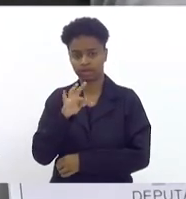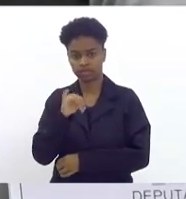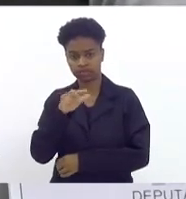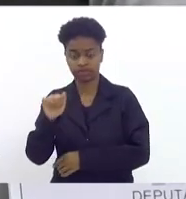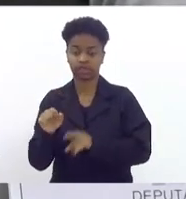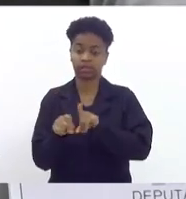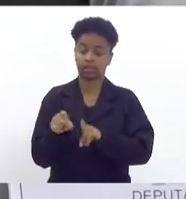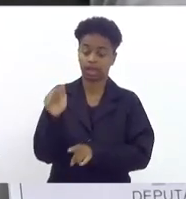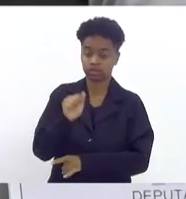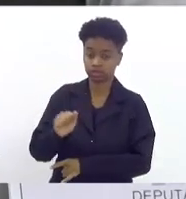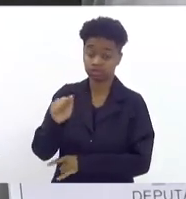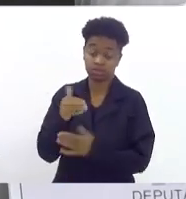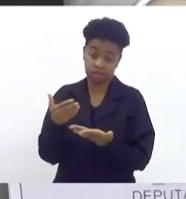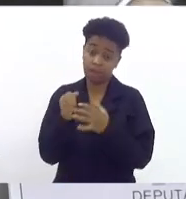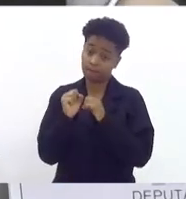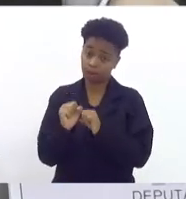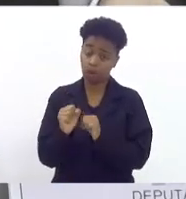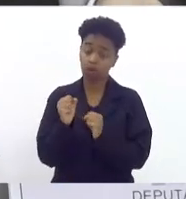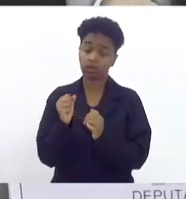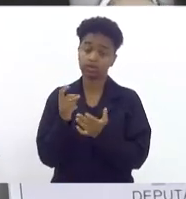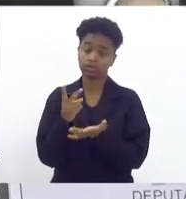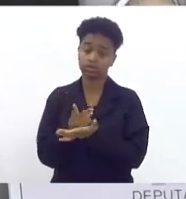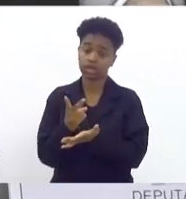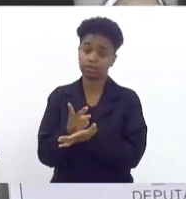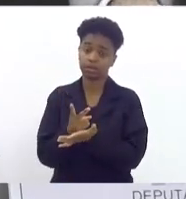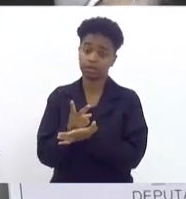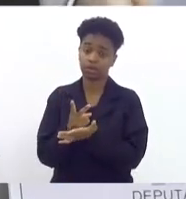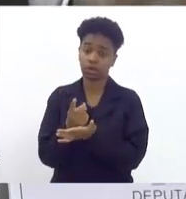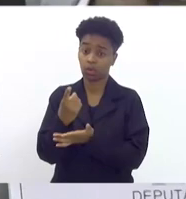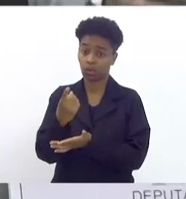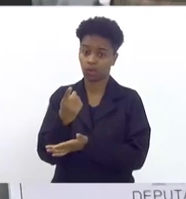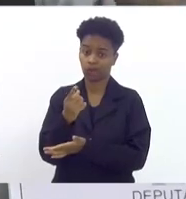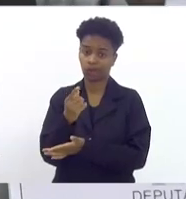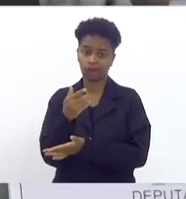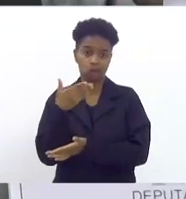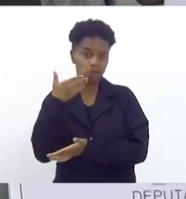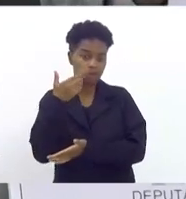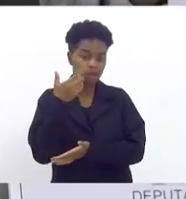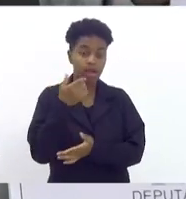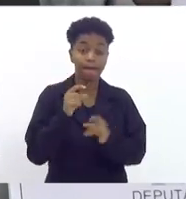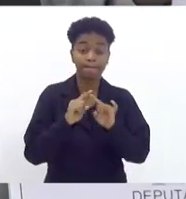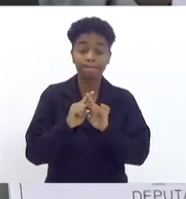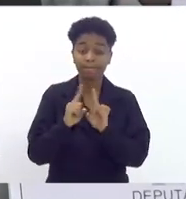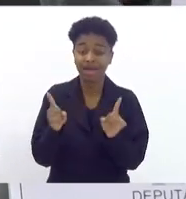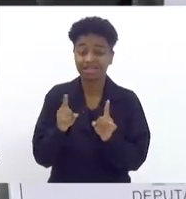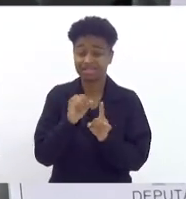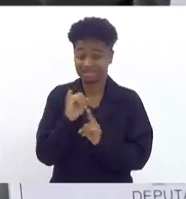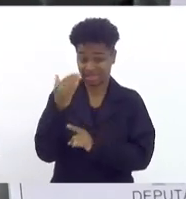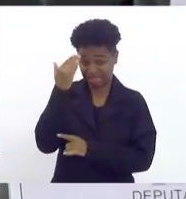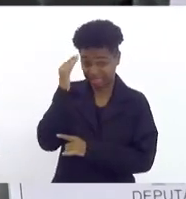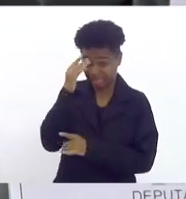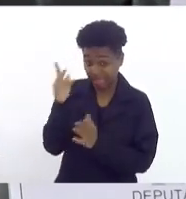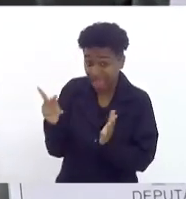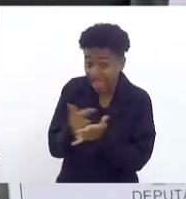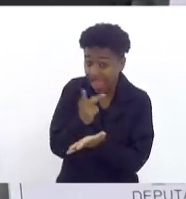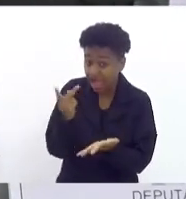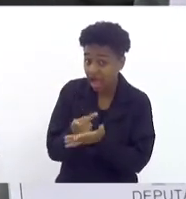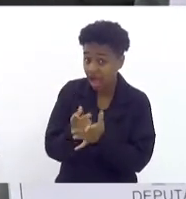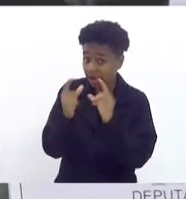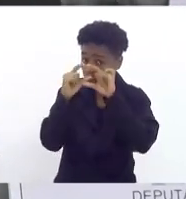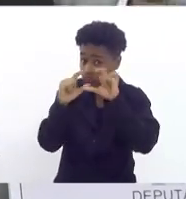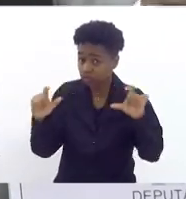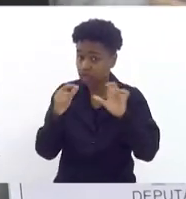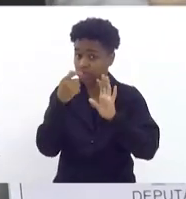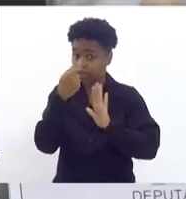e dentre elas pode haver sempre um aproveitador. Então, na má interpretação daquilo que está disposto na